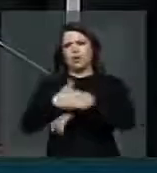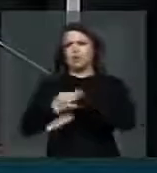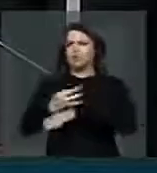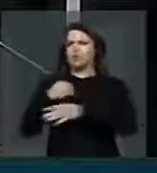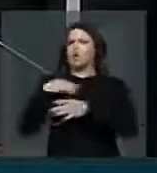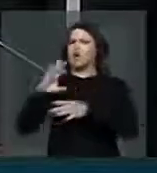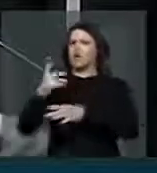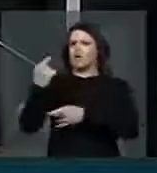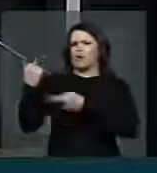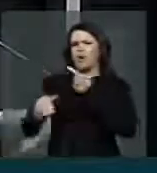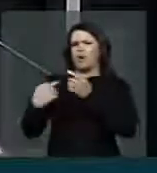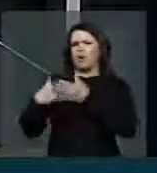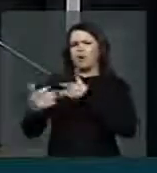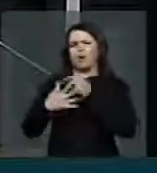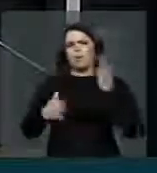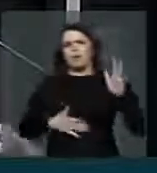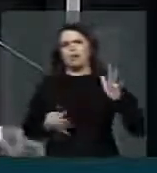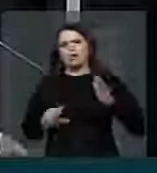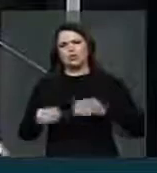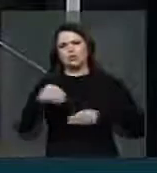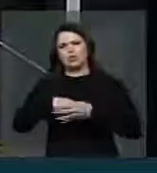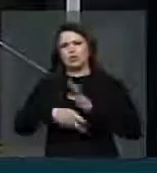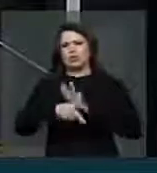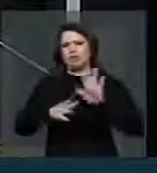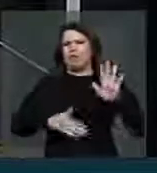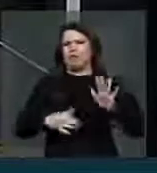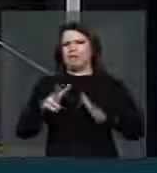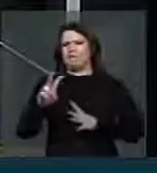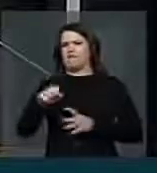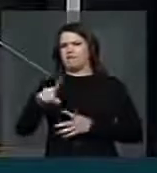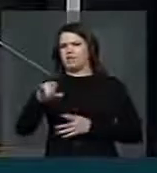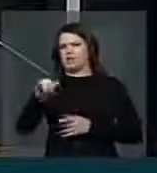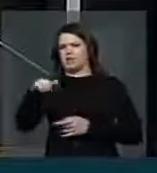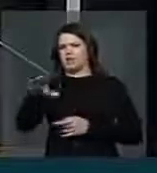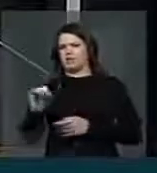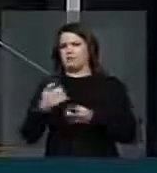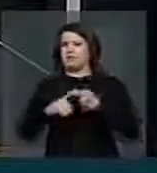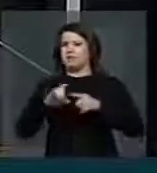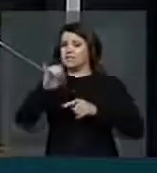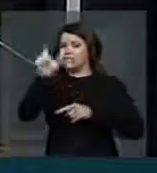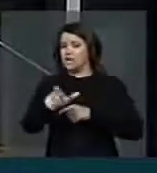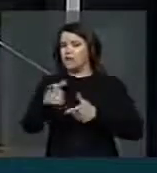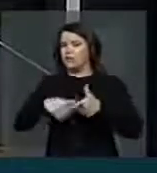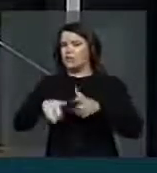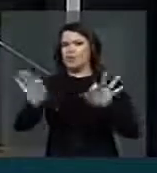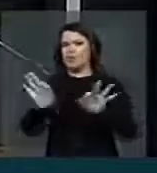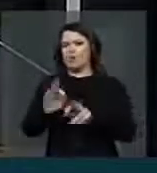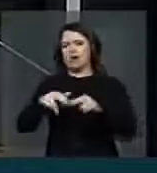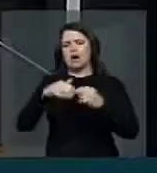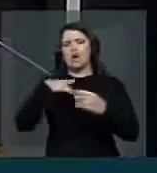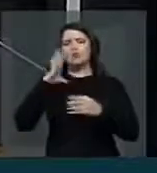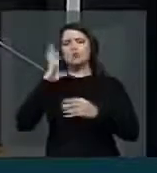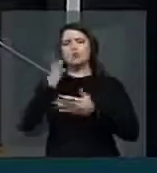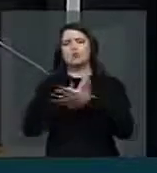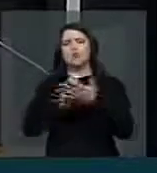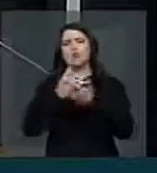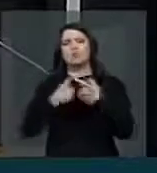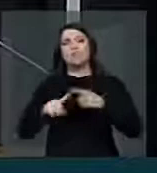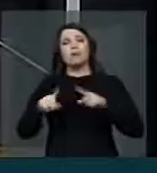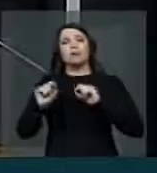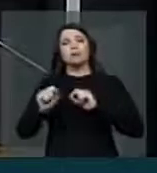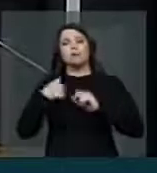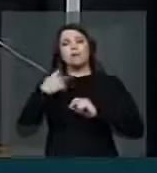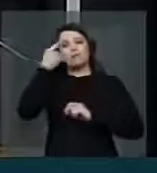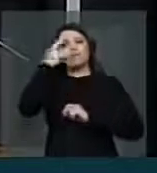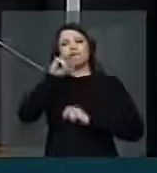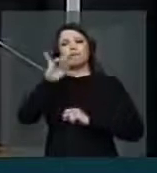contra qualquer tipo de delinquência, qualquer tipo de vandalismo, mas se não é esta a questão, e se não vai resolver, mas pelo menos eu acho